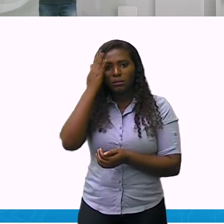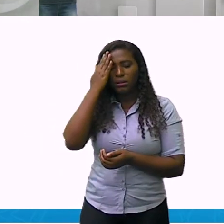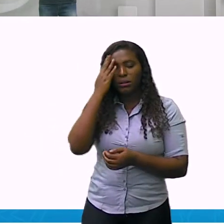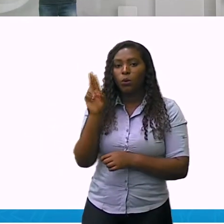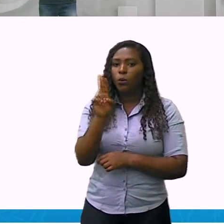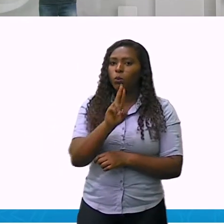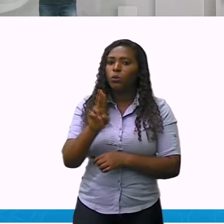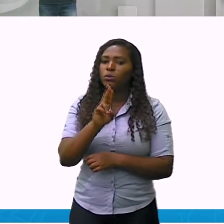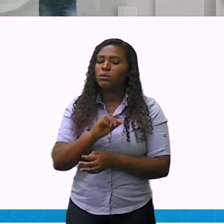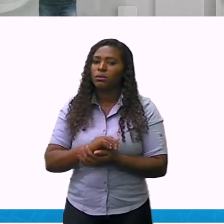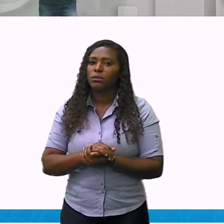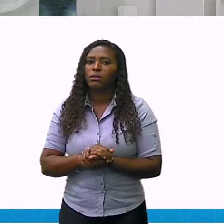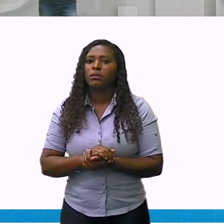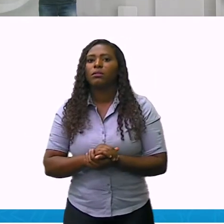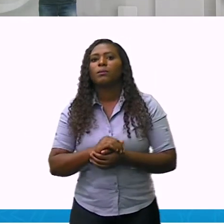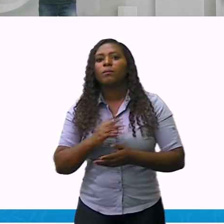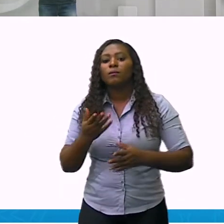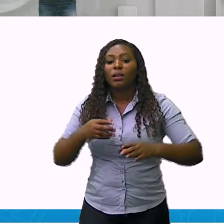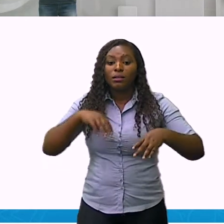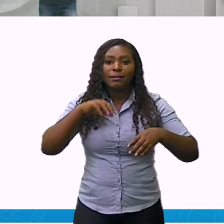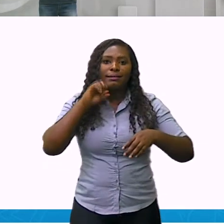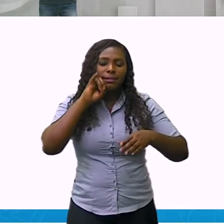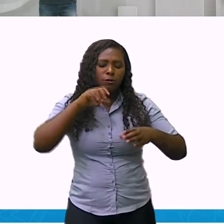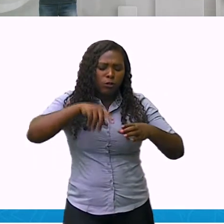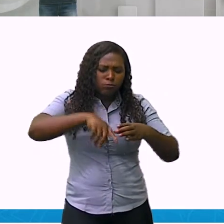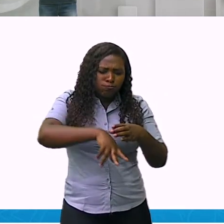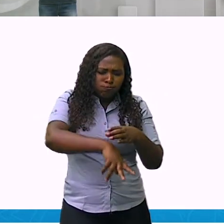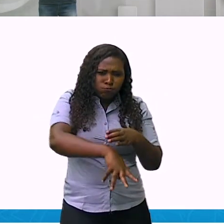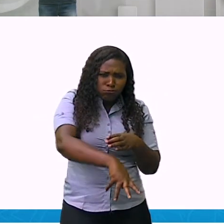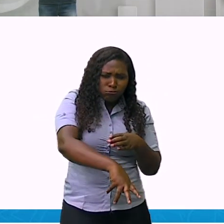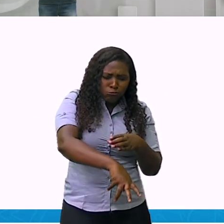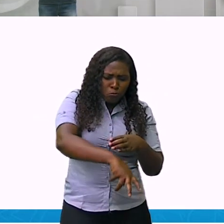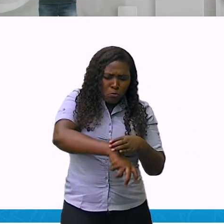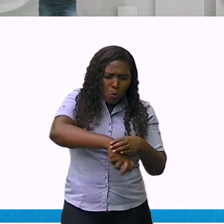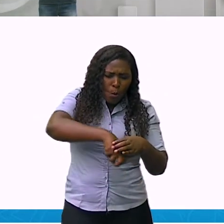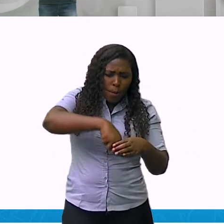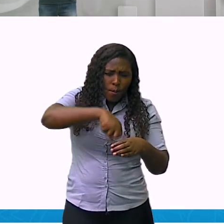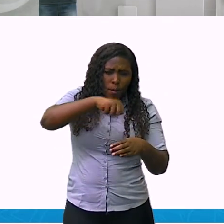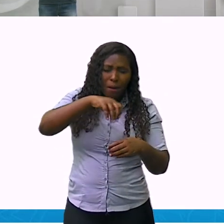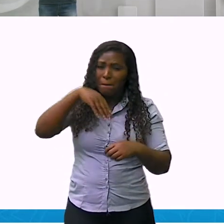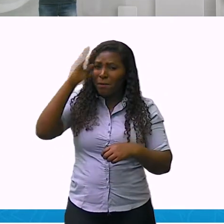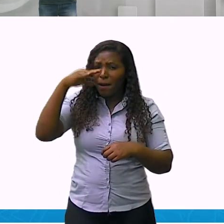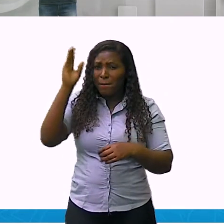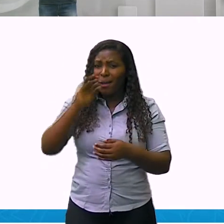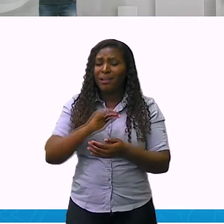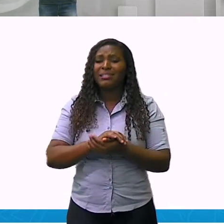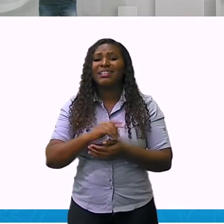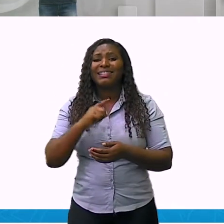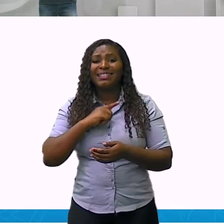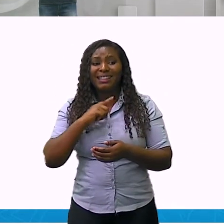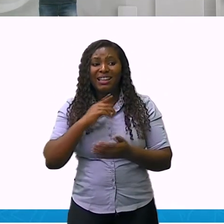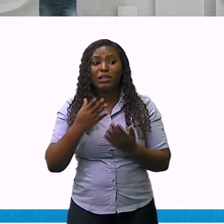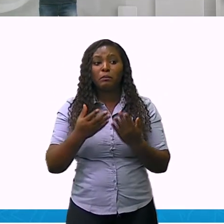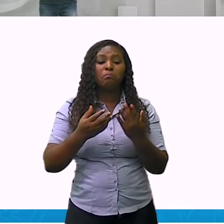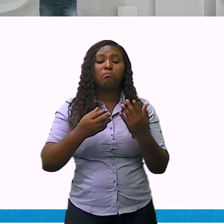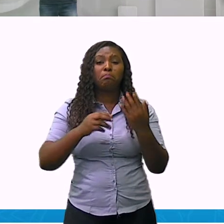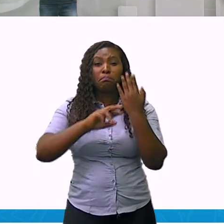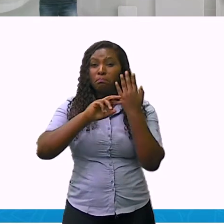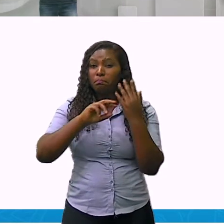A exploração dele afeta os mares e oceanos de diferentes maneiras. Você sabe